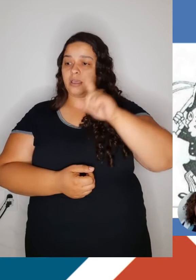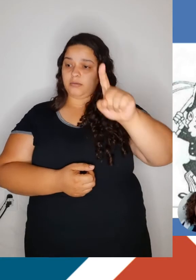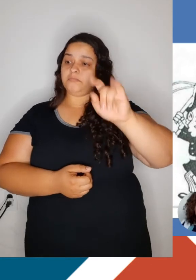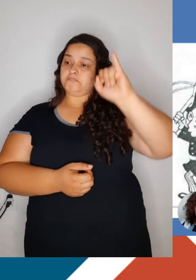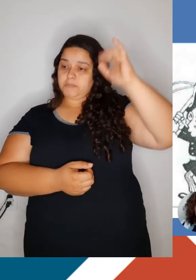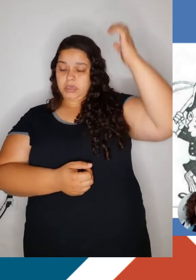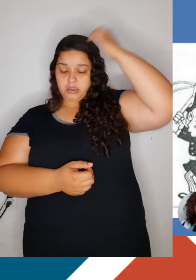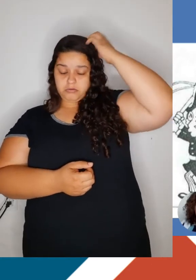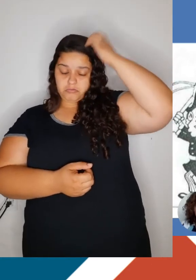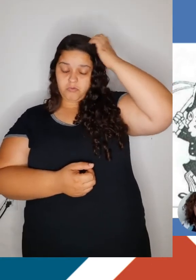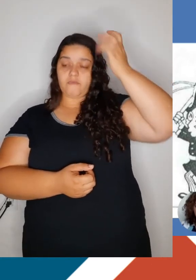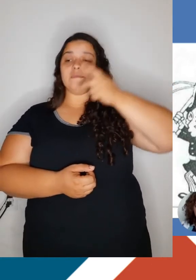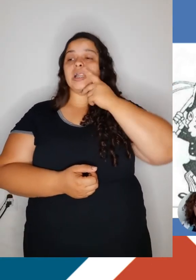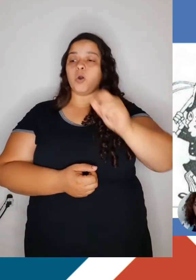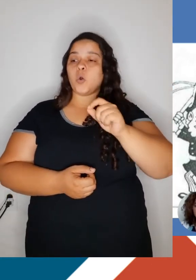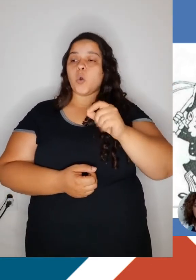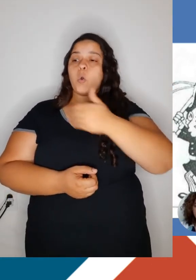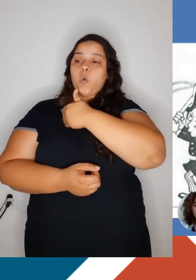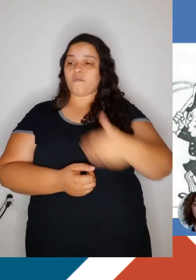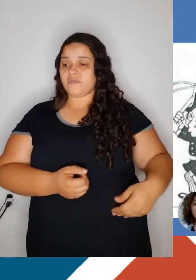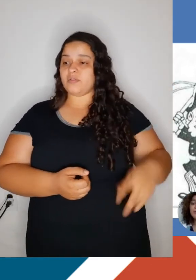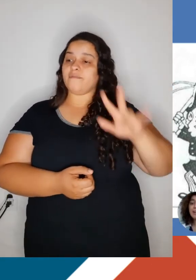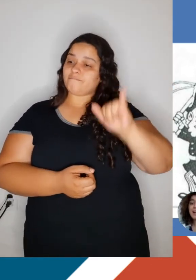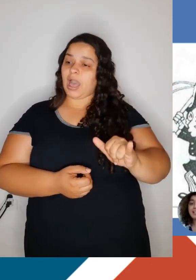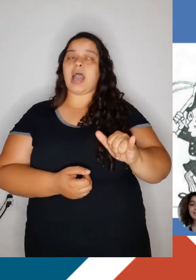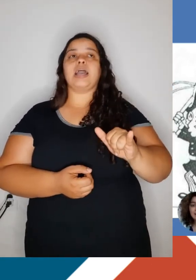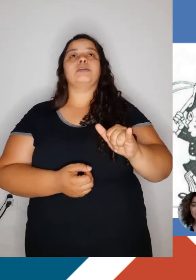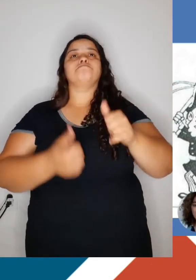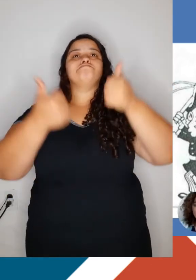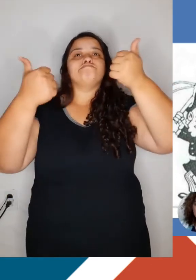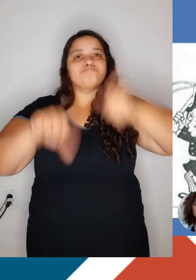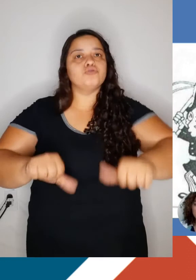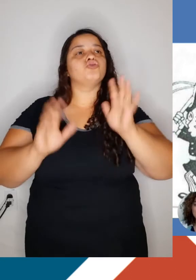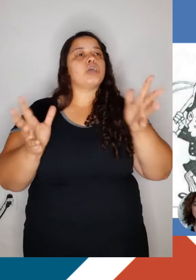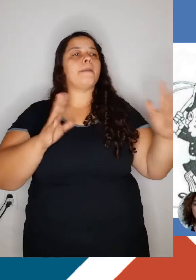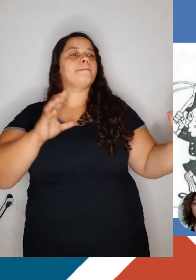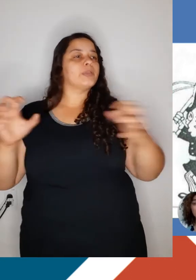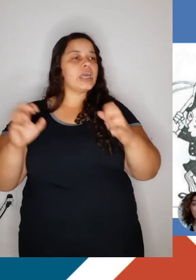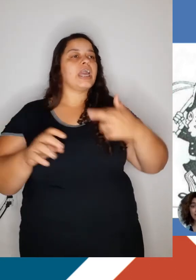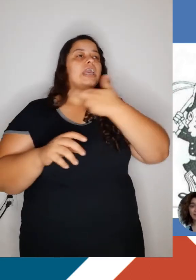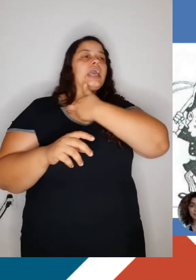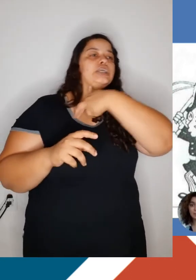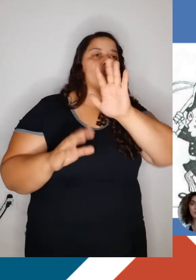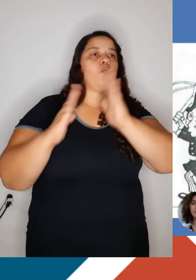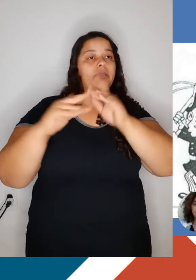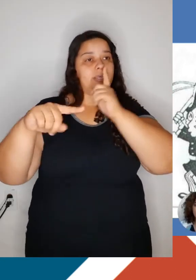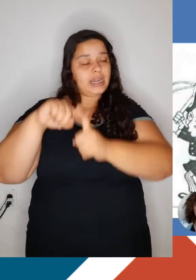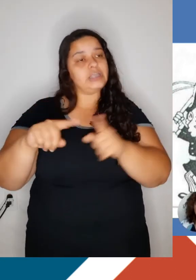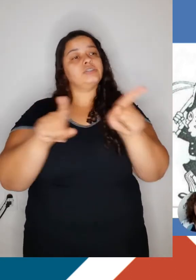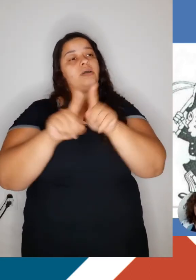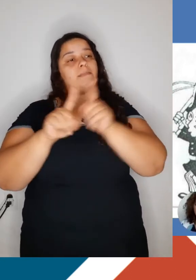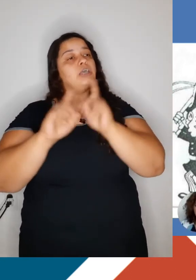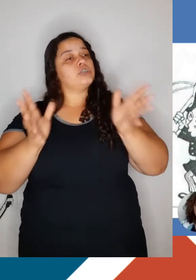do imperador, Dom Pedro II, dizendo: o governo vai cair, já briguei com os fazendeiros e com a igreja, considerando